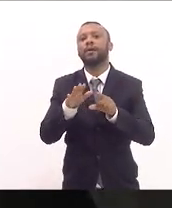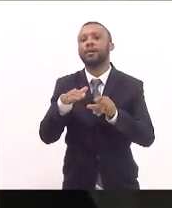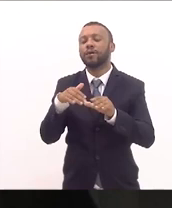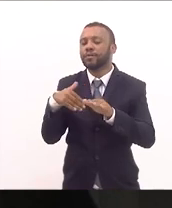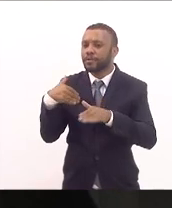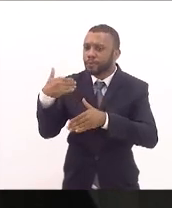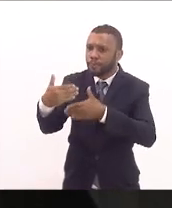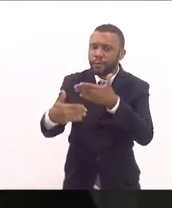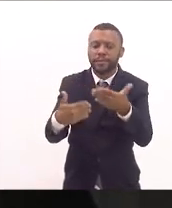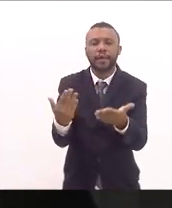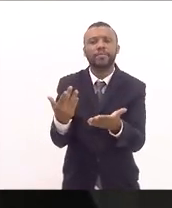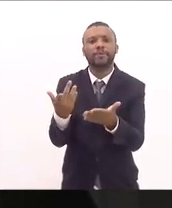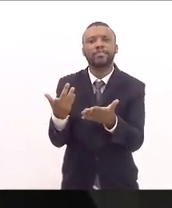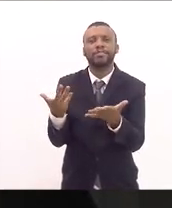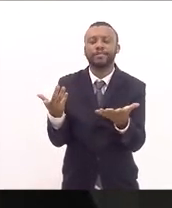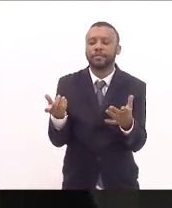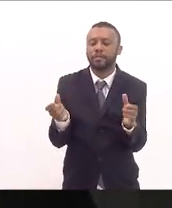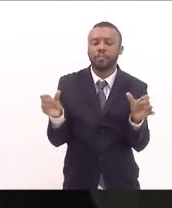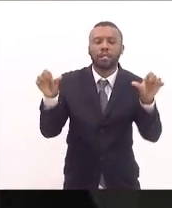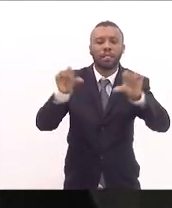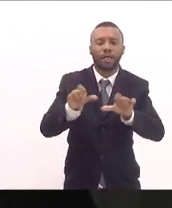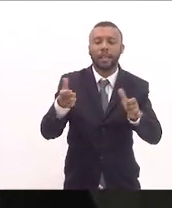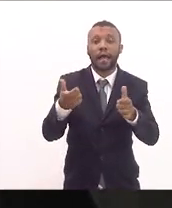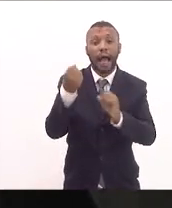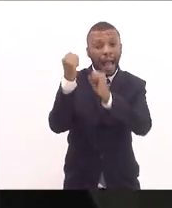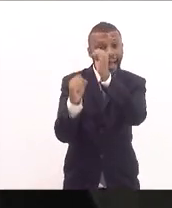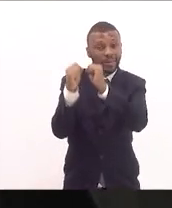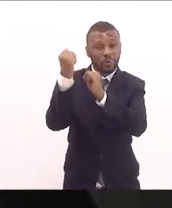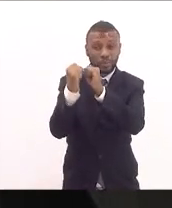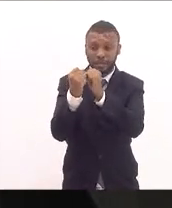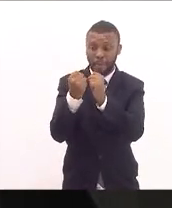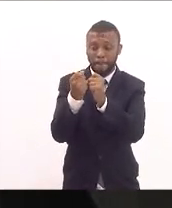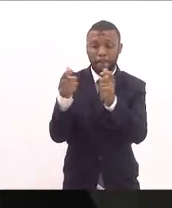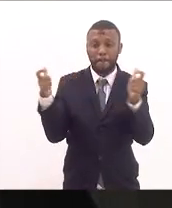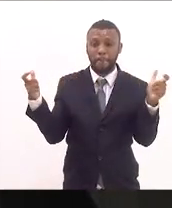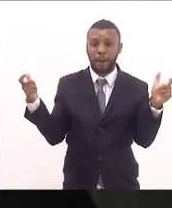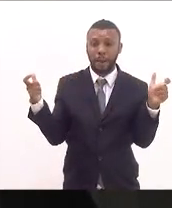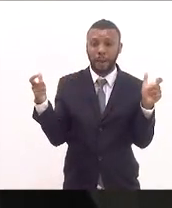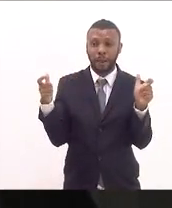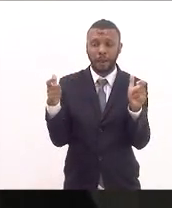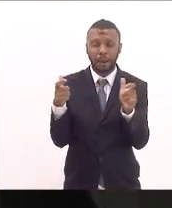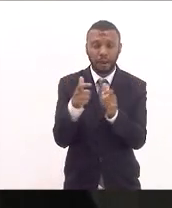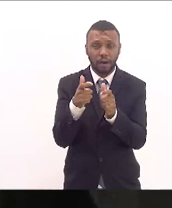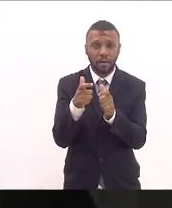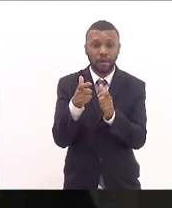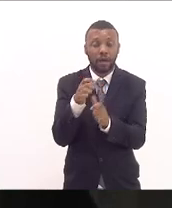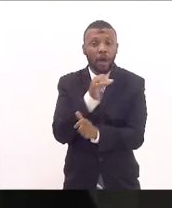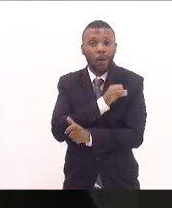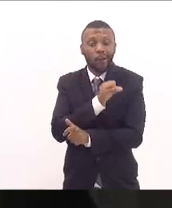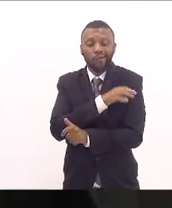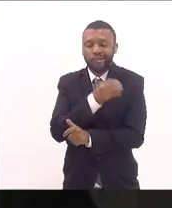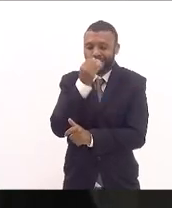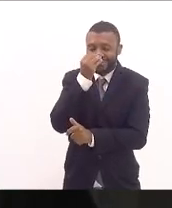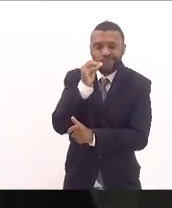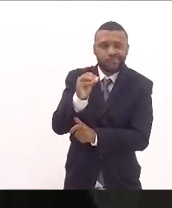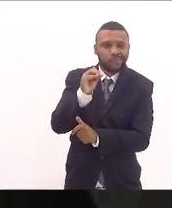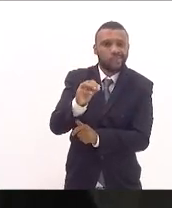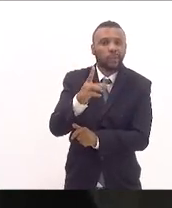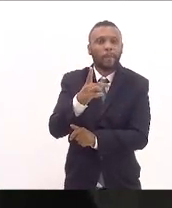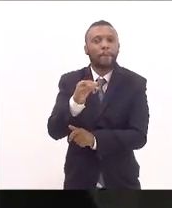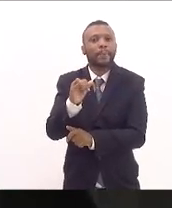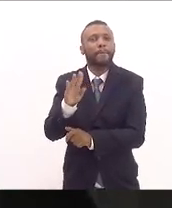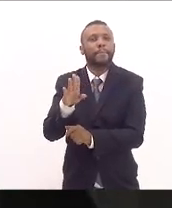desindustrialização do Estado do Rio de Janeiro Rio de Janeiro vem perdendo importância no PIB Industrial do Brasil